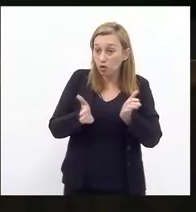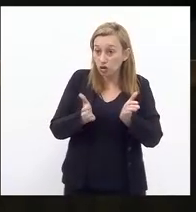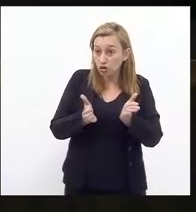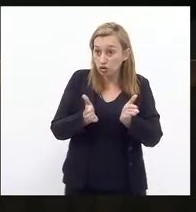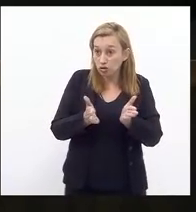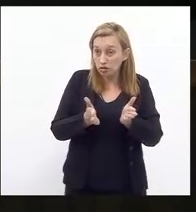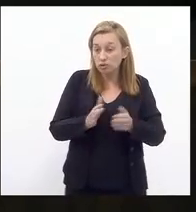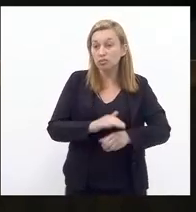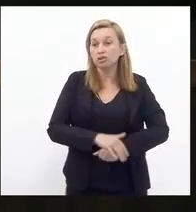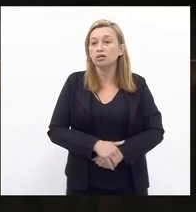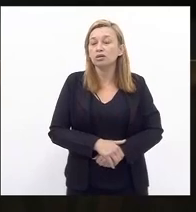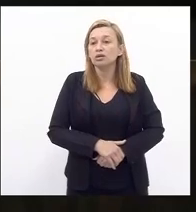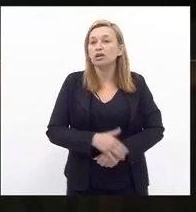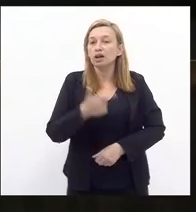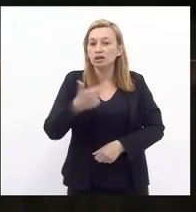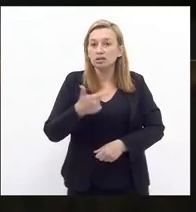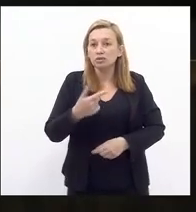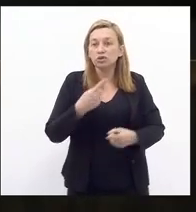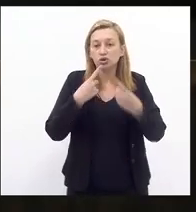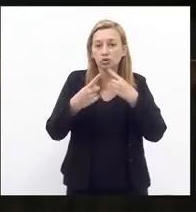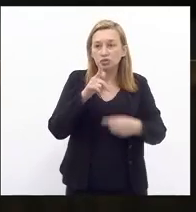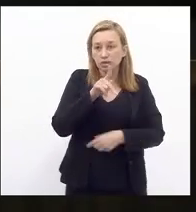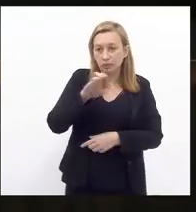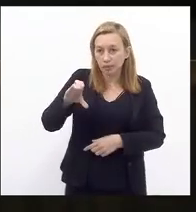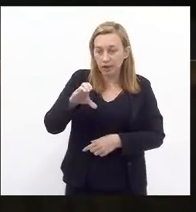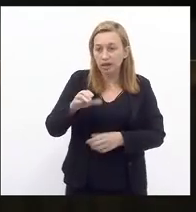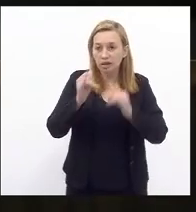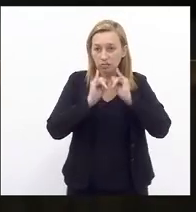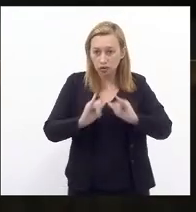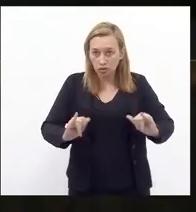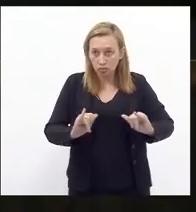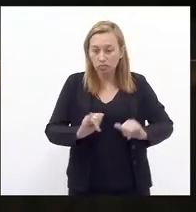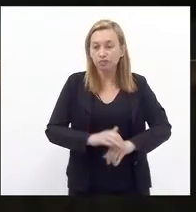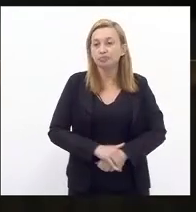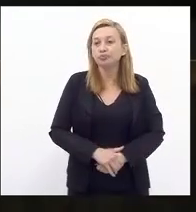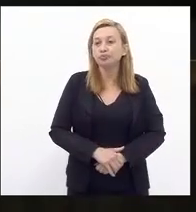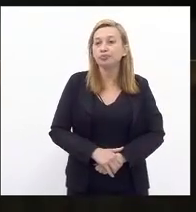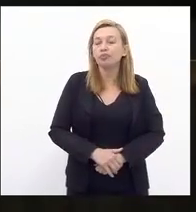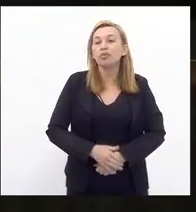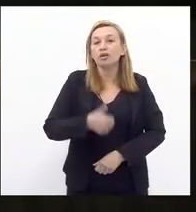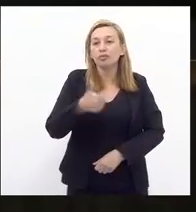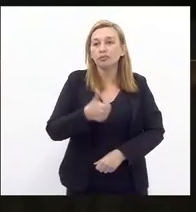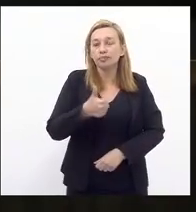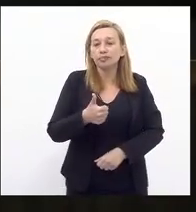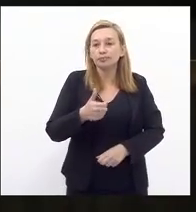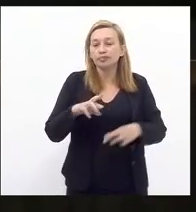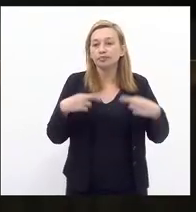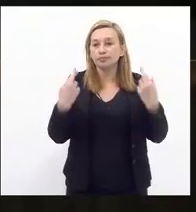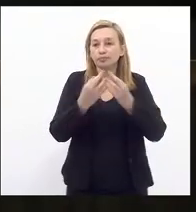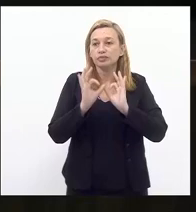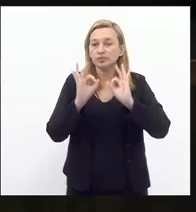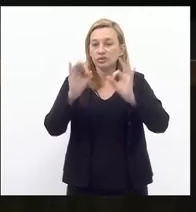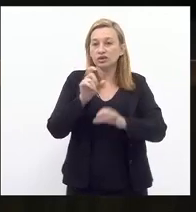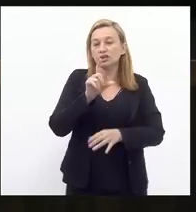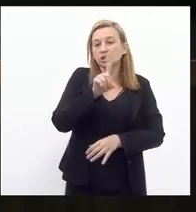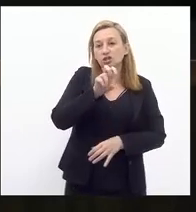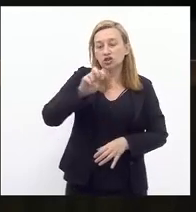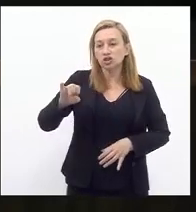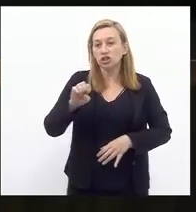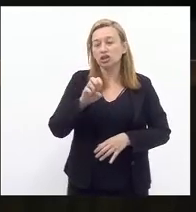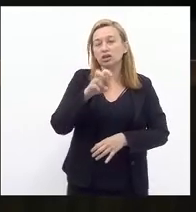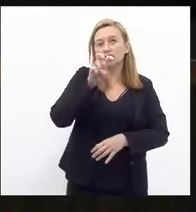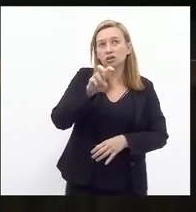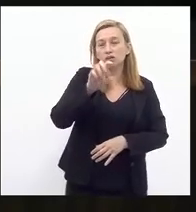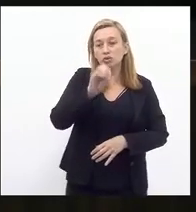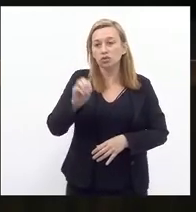segunda a discussão da PEC anúncio primeira sessão extraordinária do dia cinco de Outubro de 21